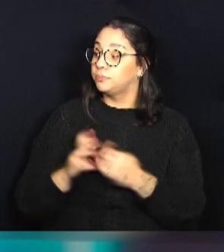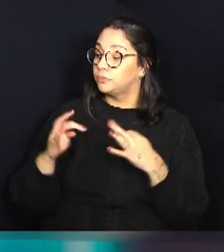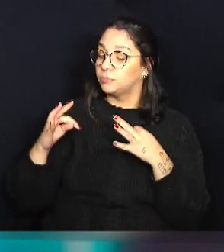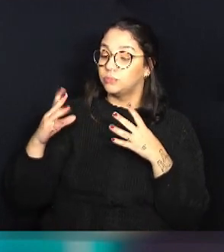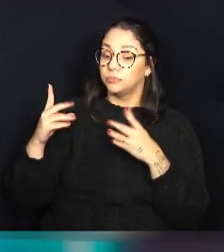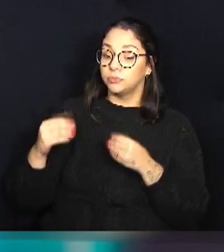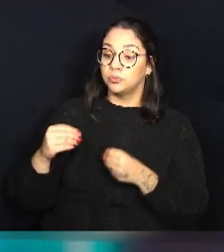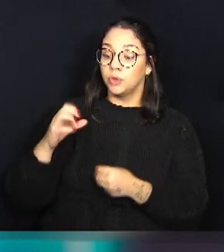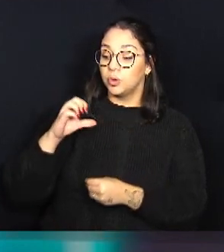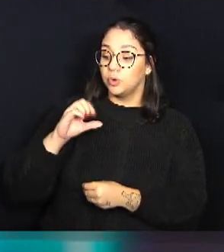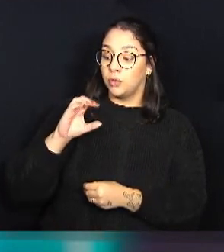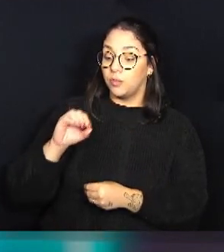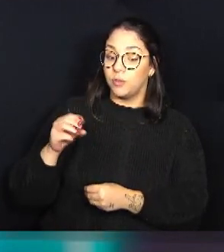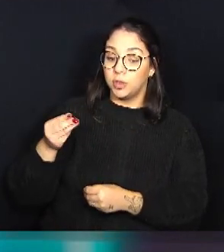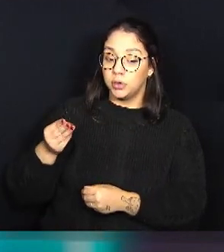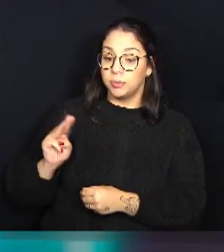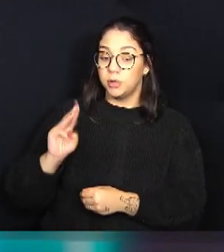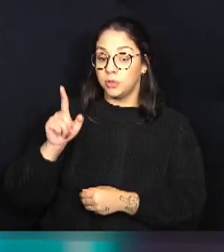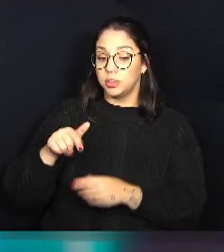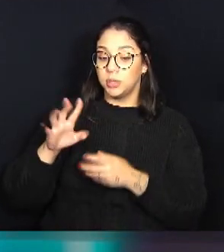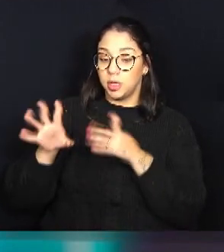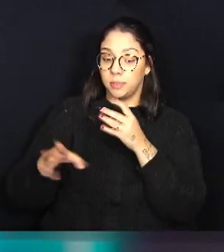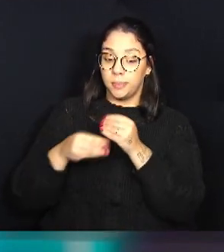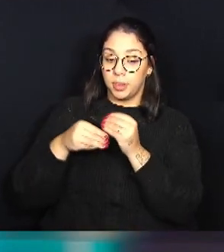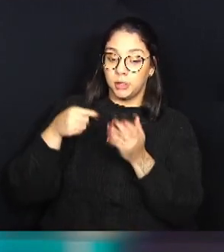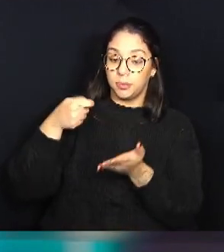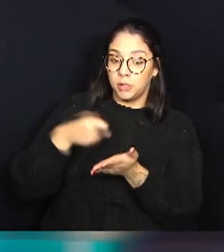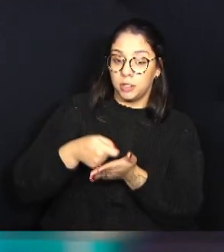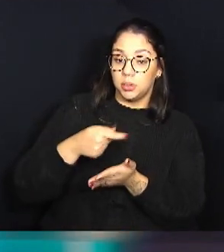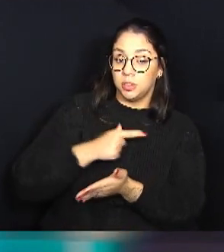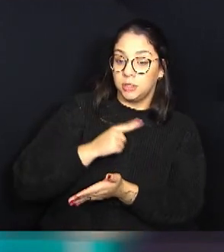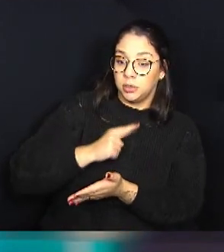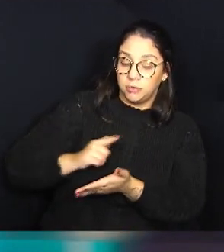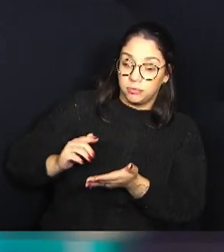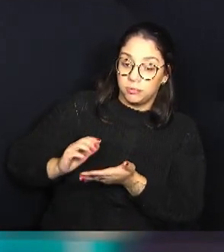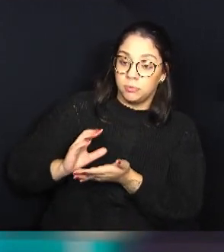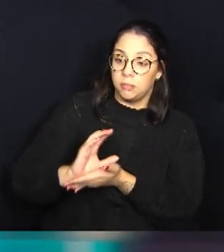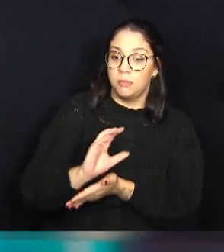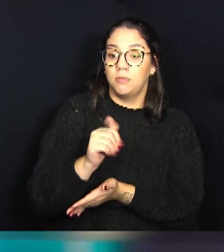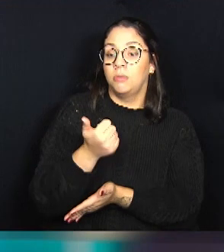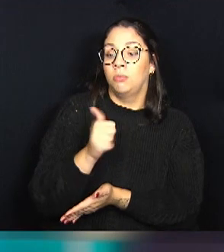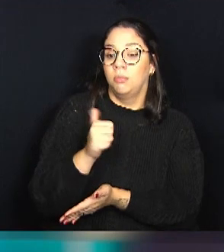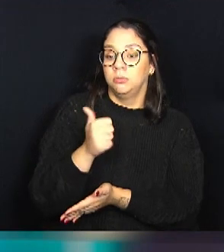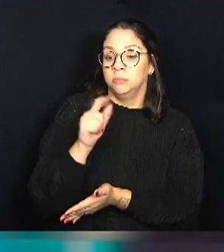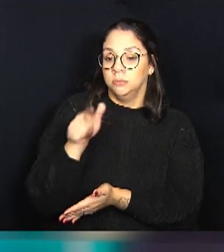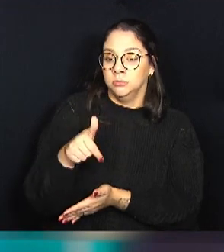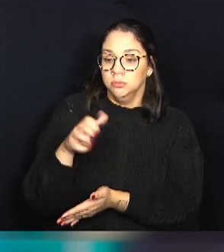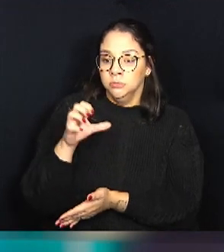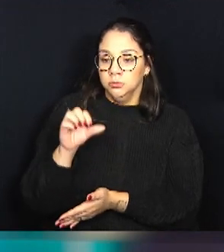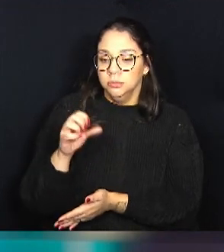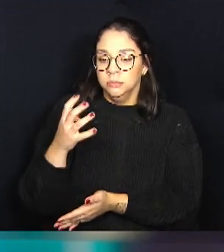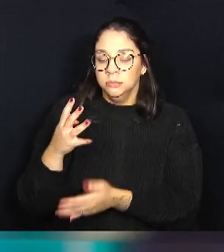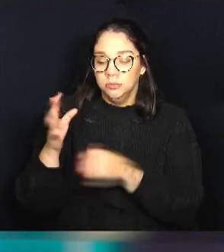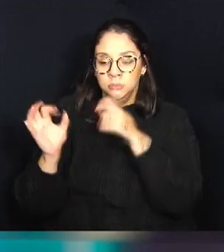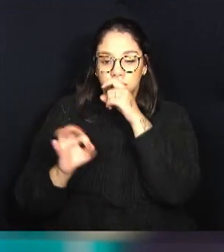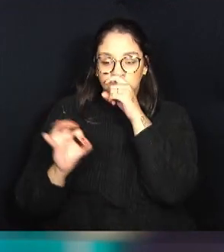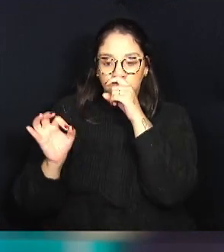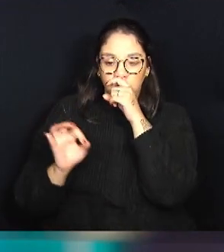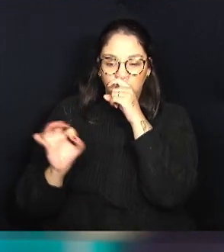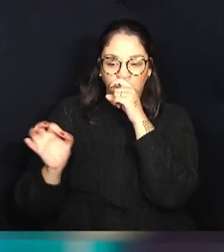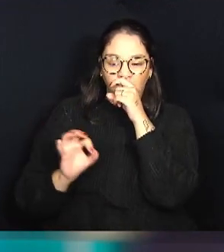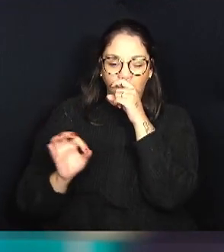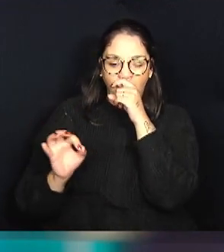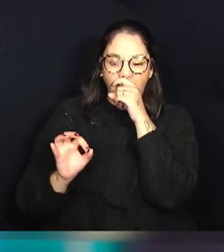milhões que são as emendas impositivas, então foram empenhados até agora 11,94%, que é